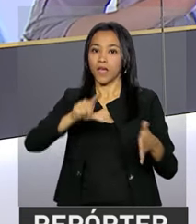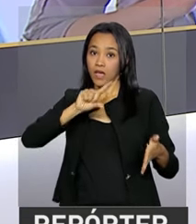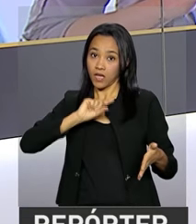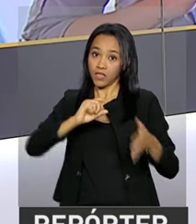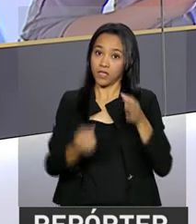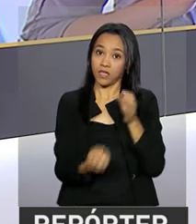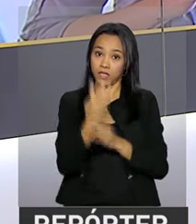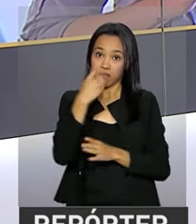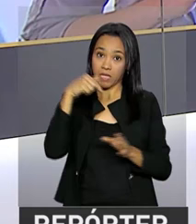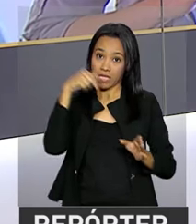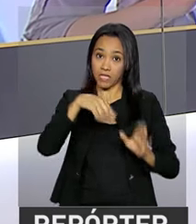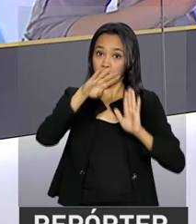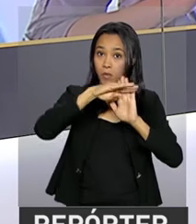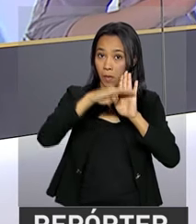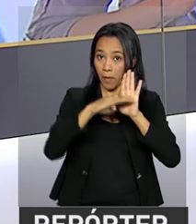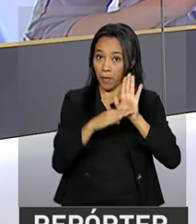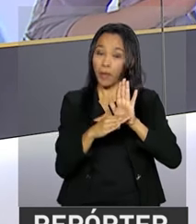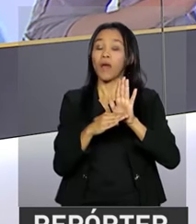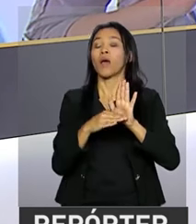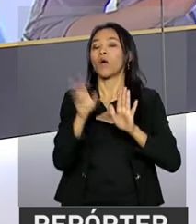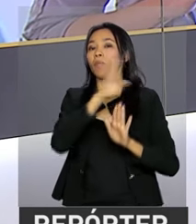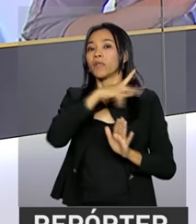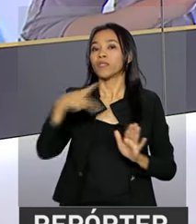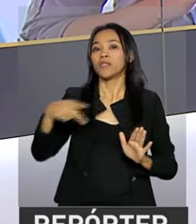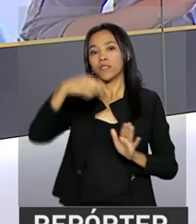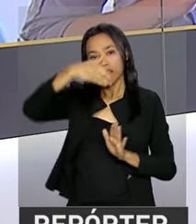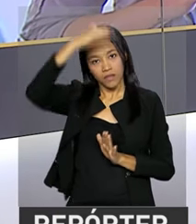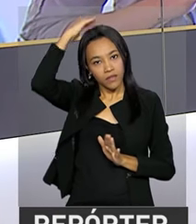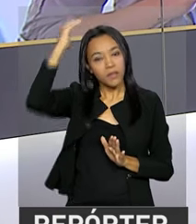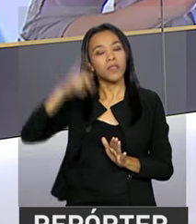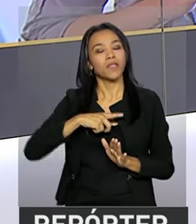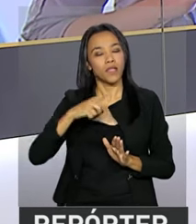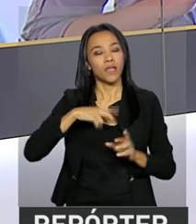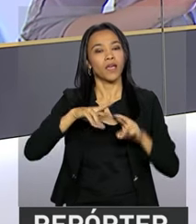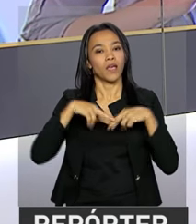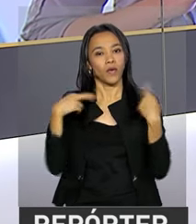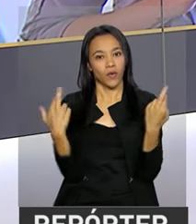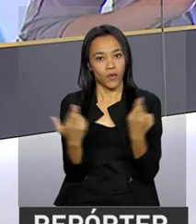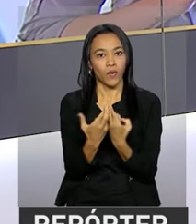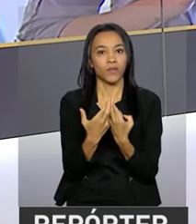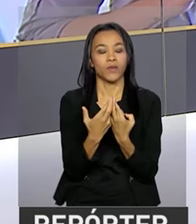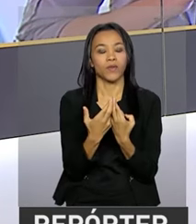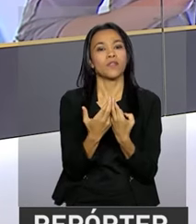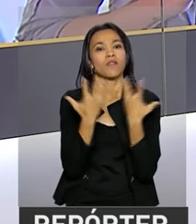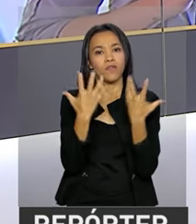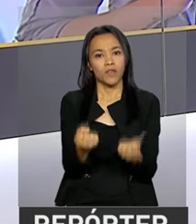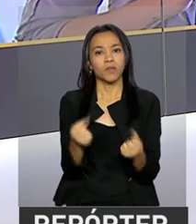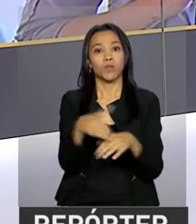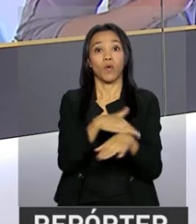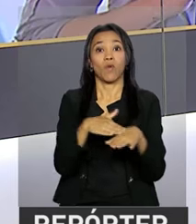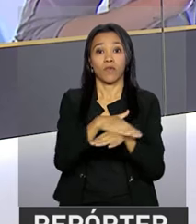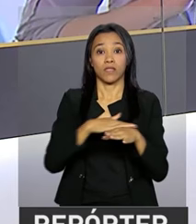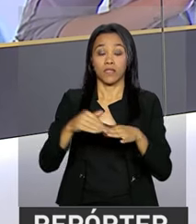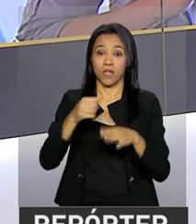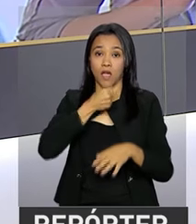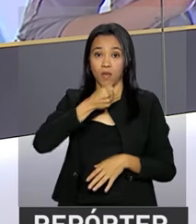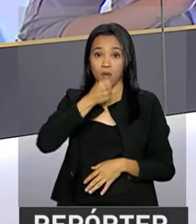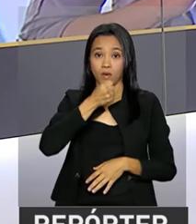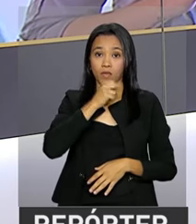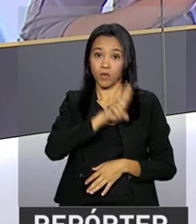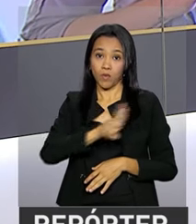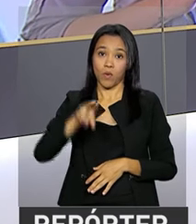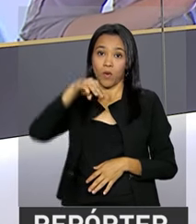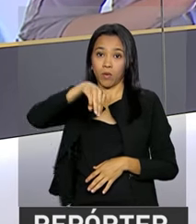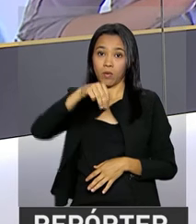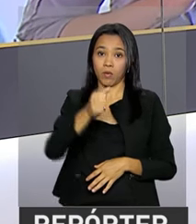lançamento desse programa, o presidente Michel Temer tem reuniões no Palácio do Planalto. Então a gente vai conversar agora com a repórter Mara Knupp, que está lá no